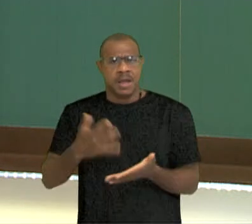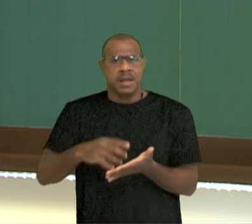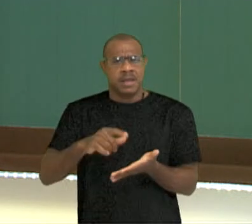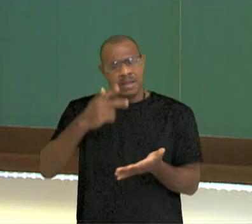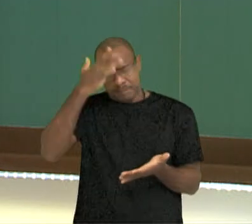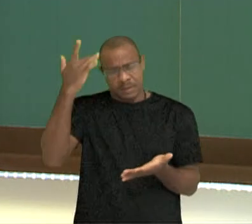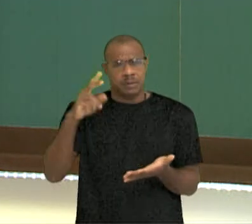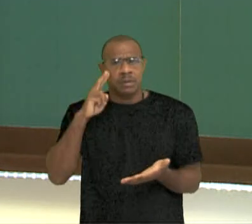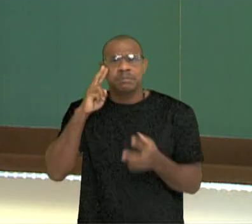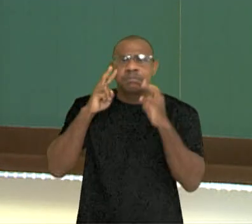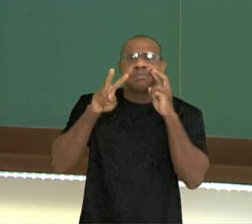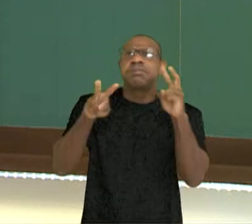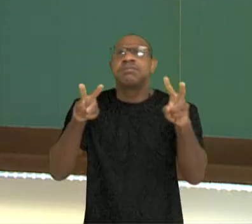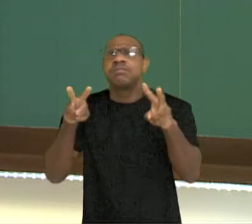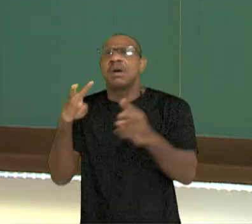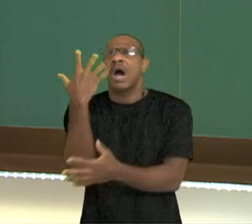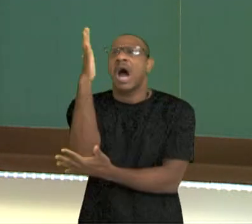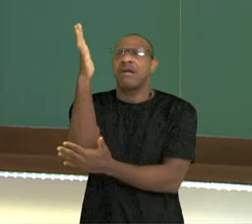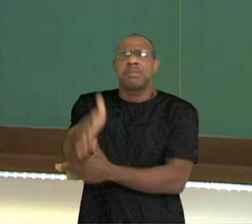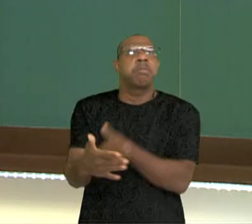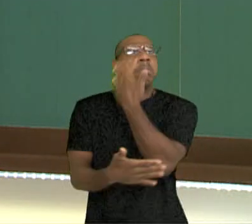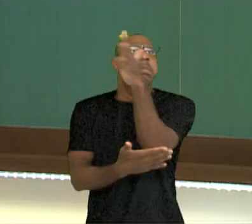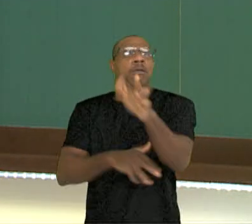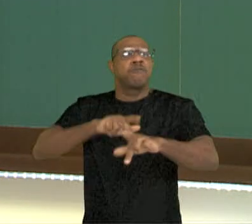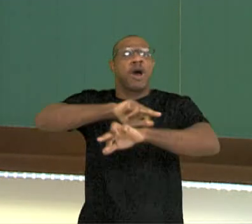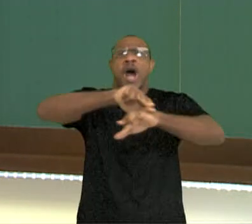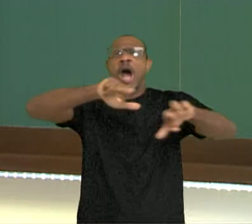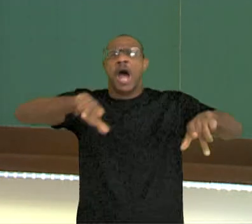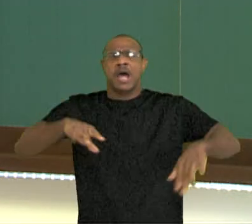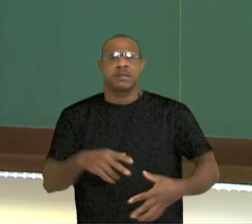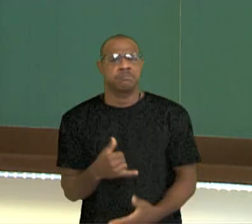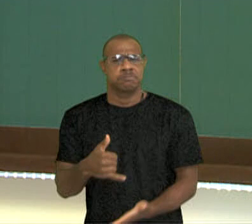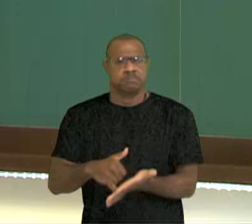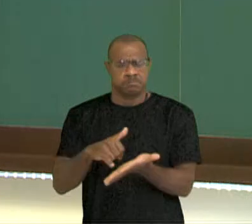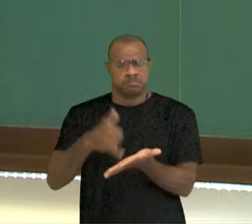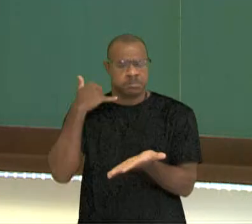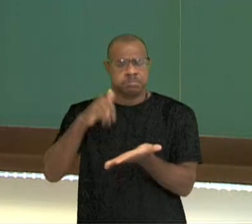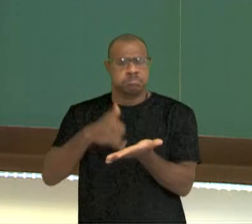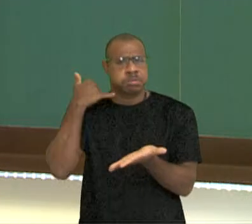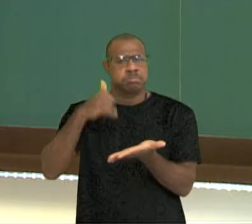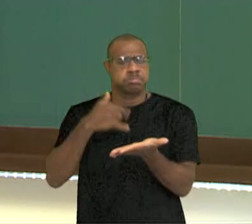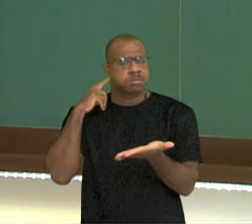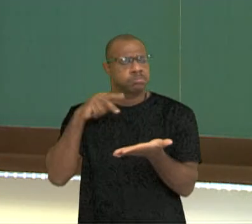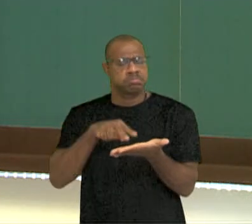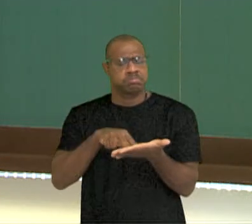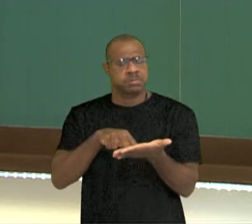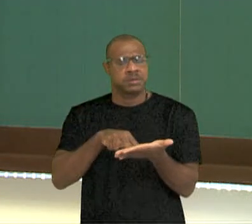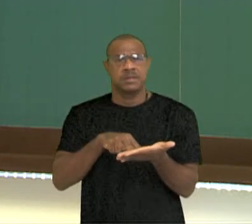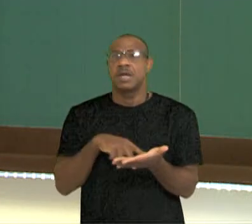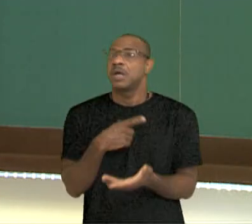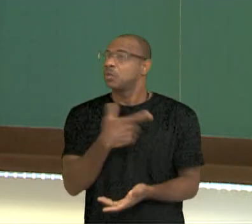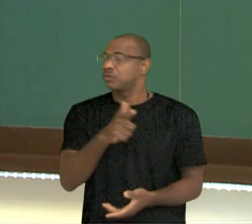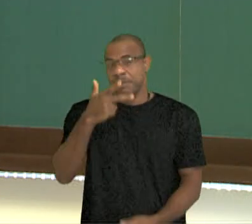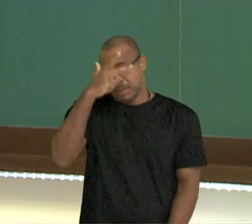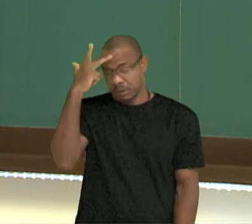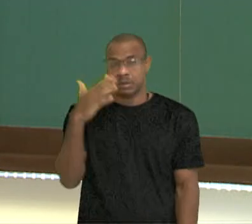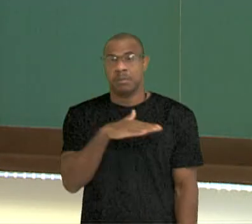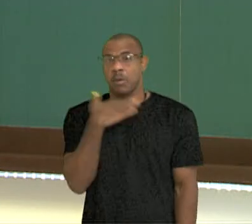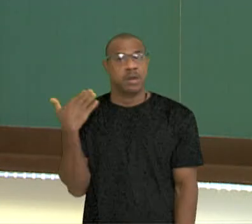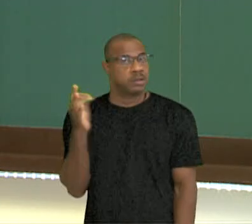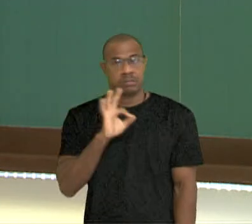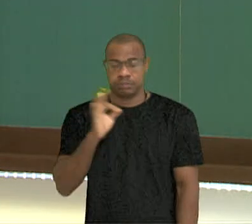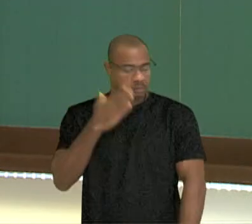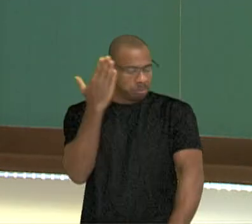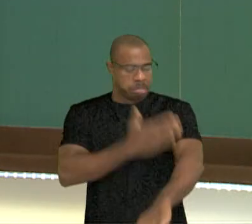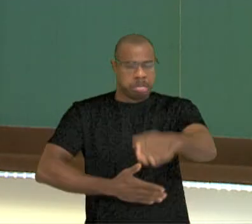com bloqueio de passagem. Ainda conforme o município, não houve registro de feridos, nem de desalojados